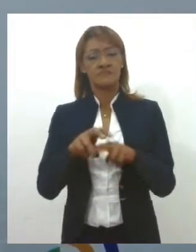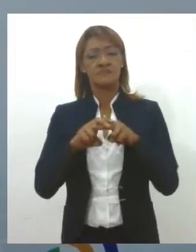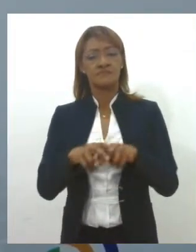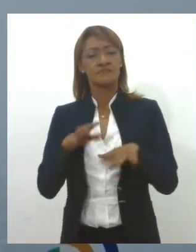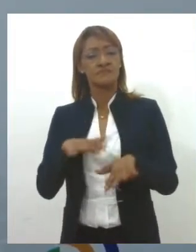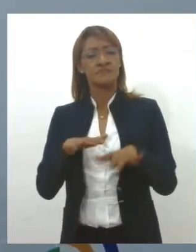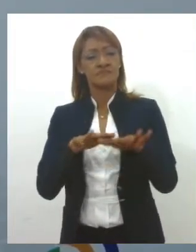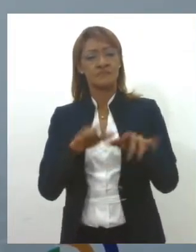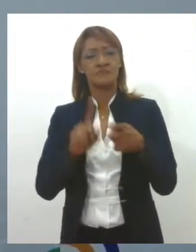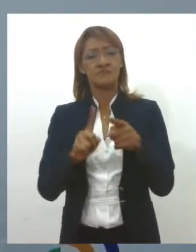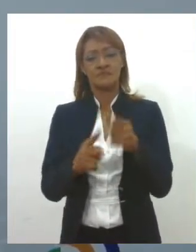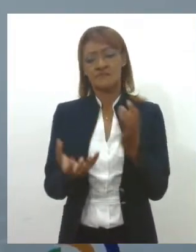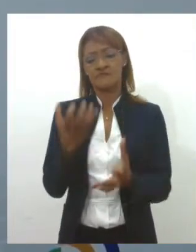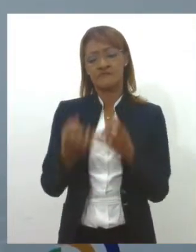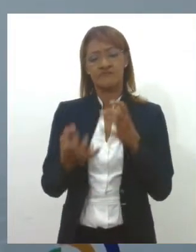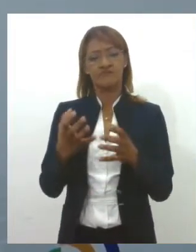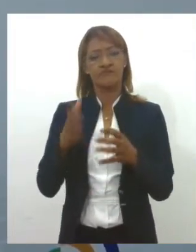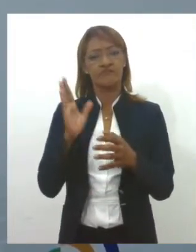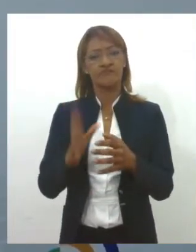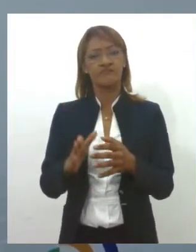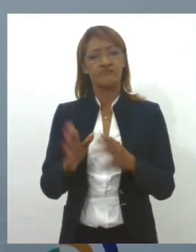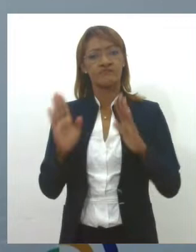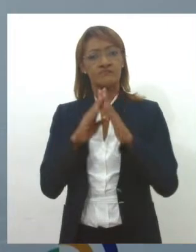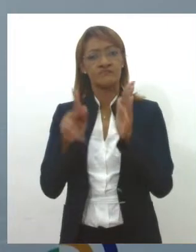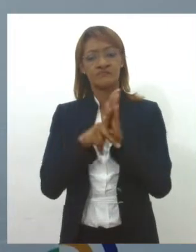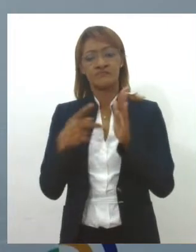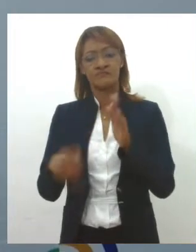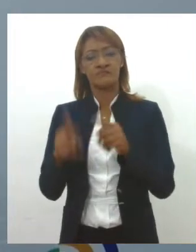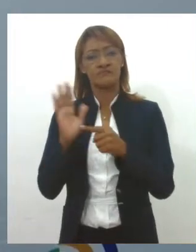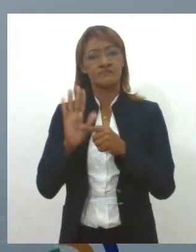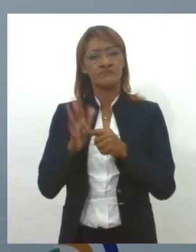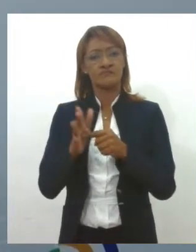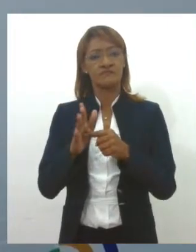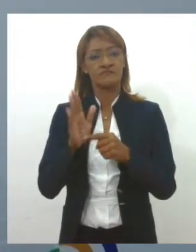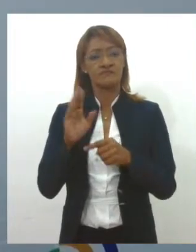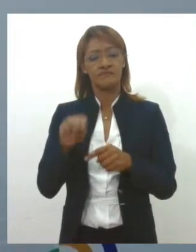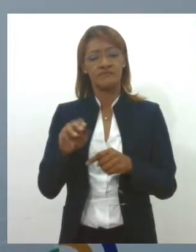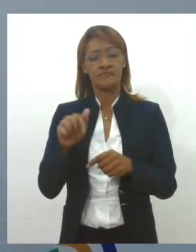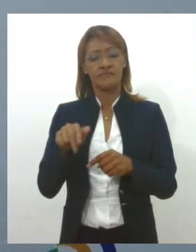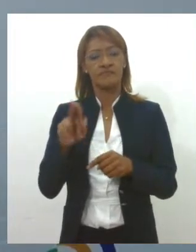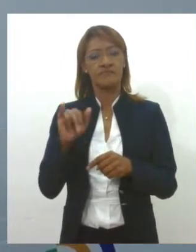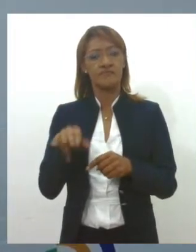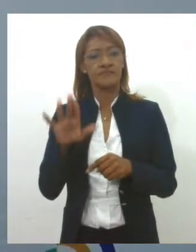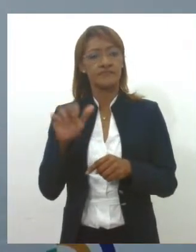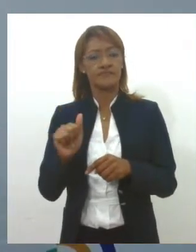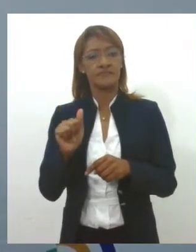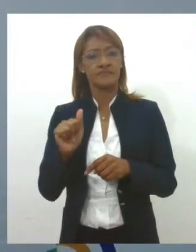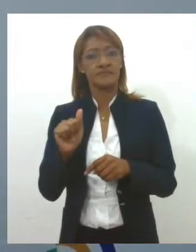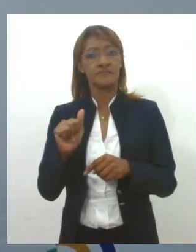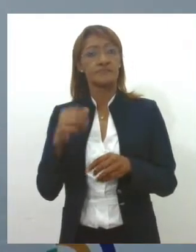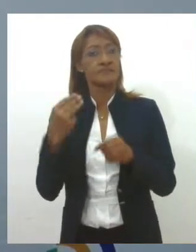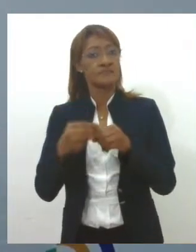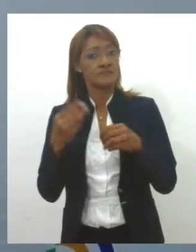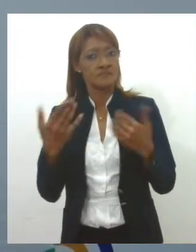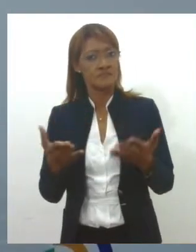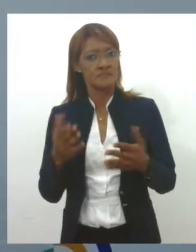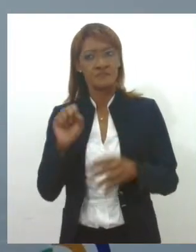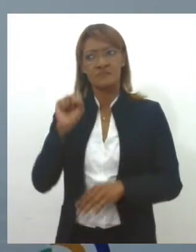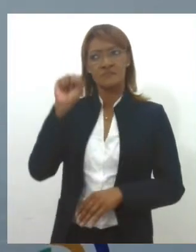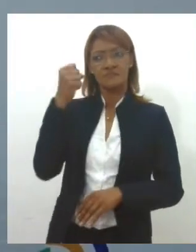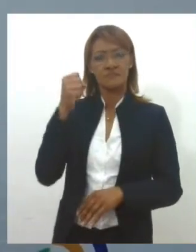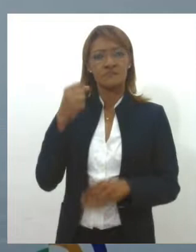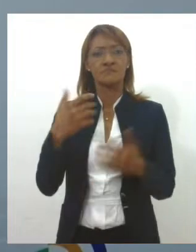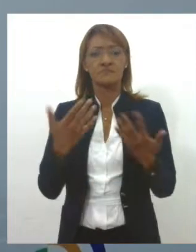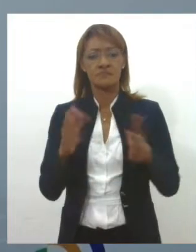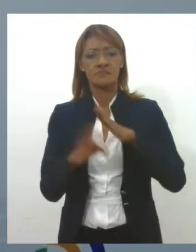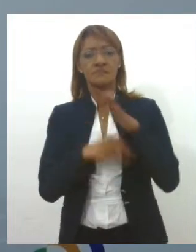duro tocando fogo ali na casa de máquinas da do poço de pinhão ou seja algo grave e que a 10 o